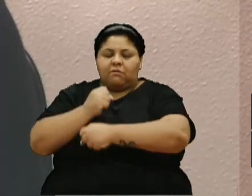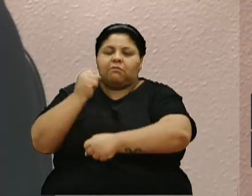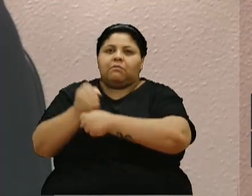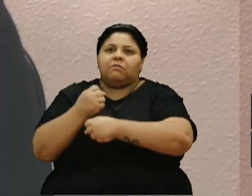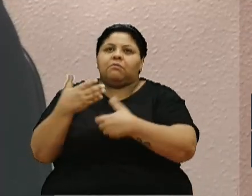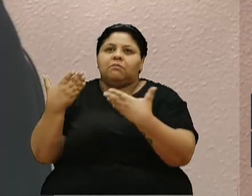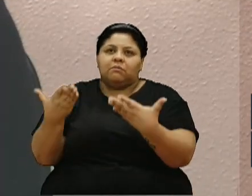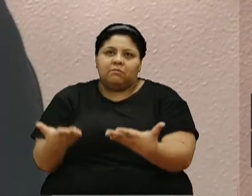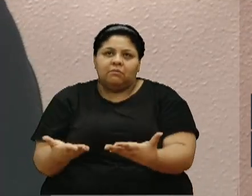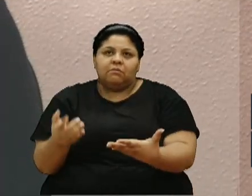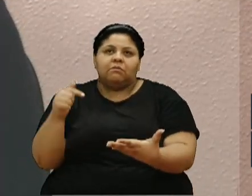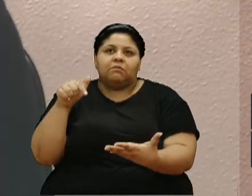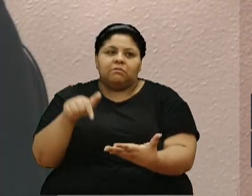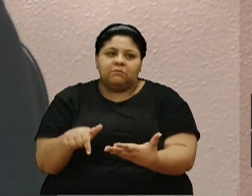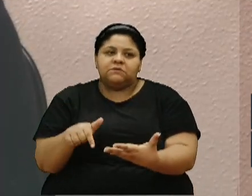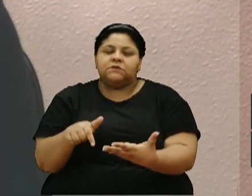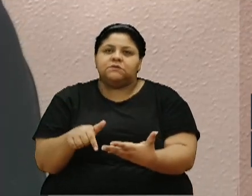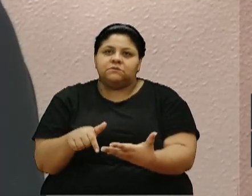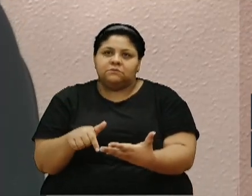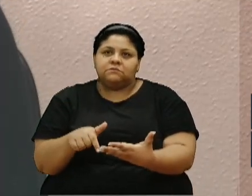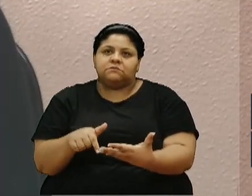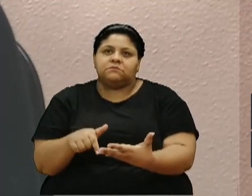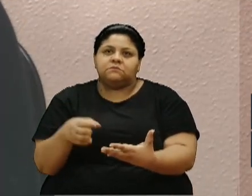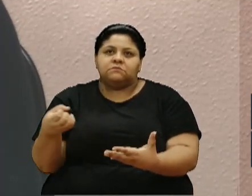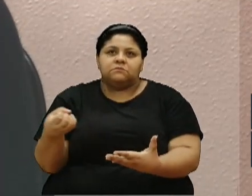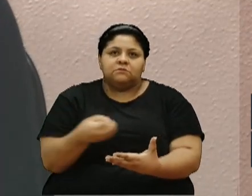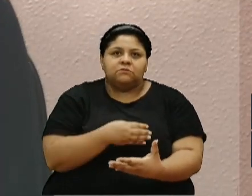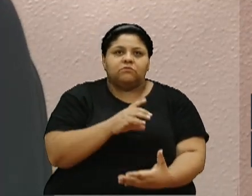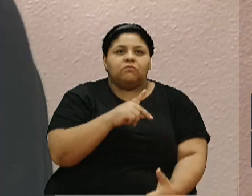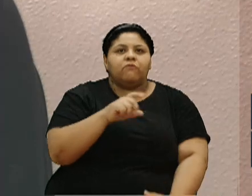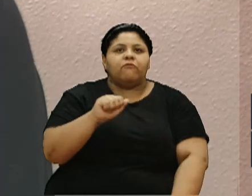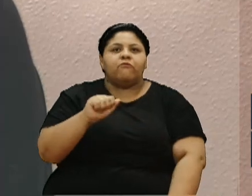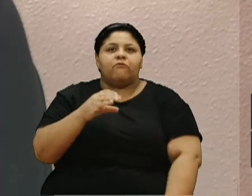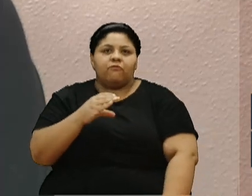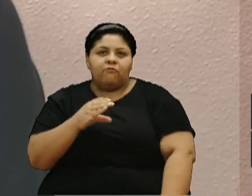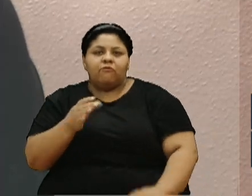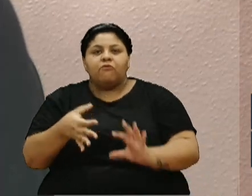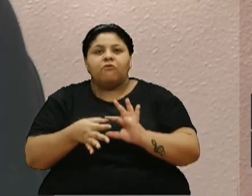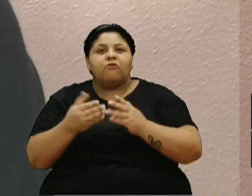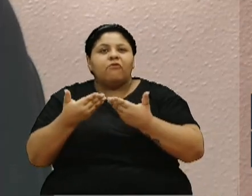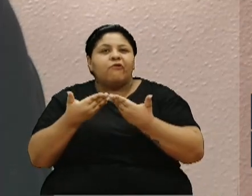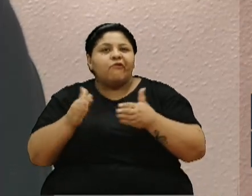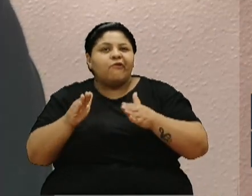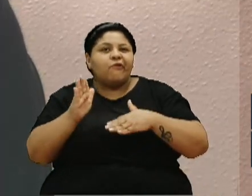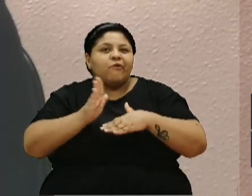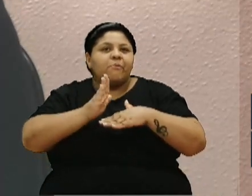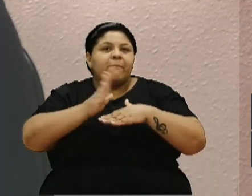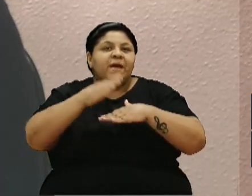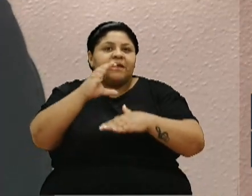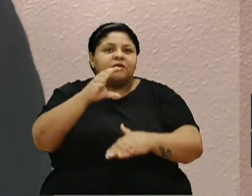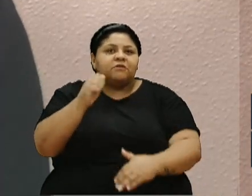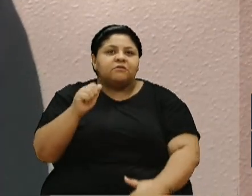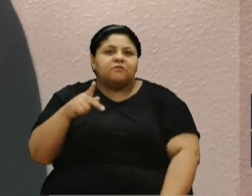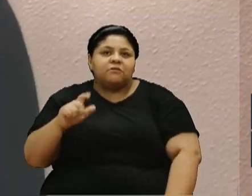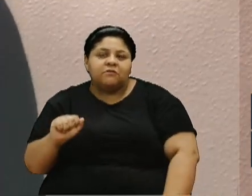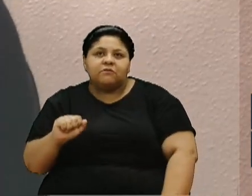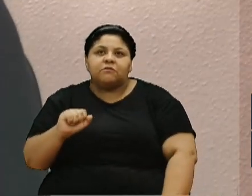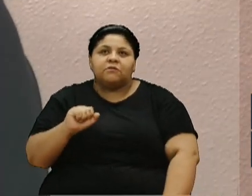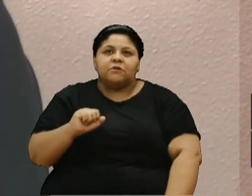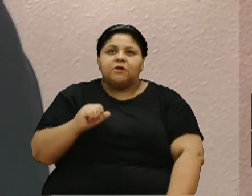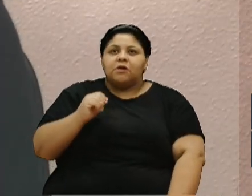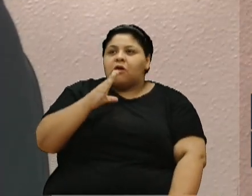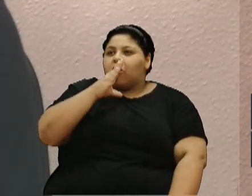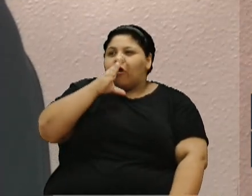breve, inscrevemos também no novo PAC a abertura de mais um CAPS